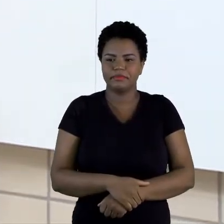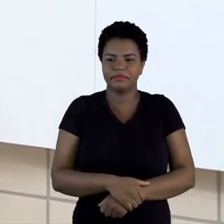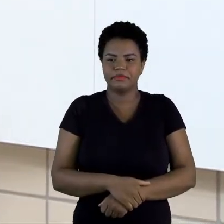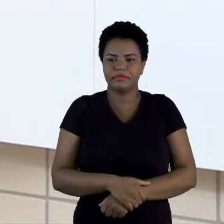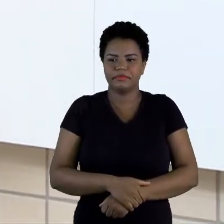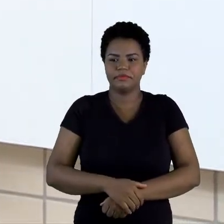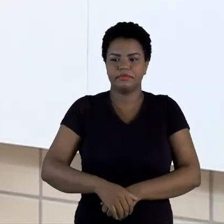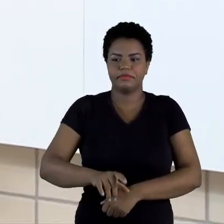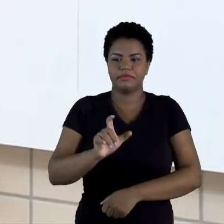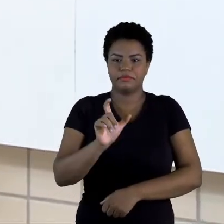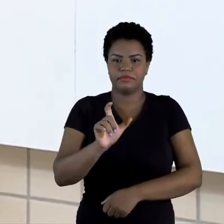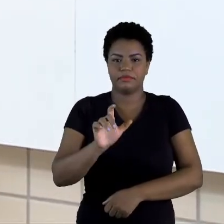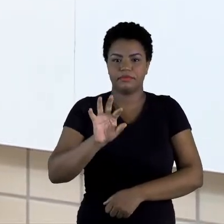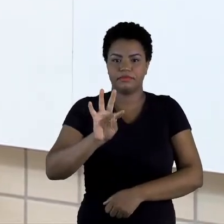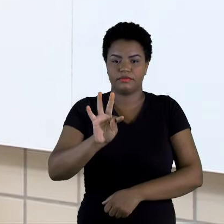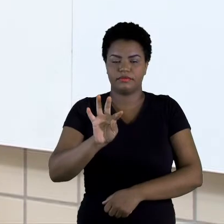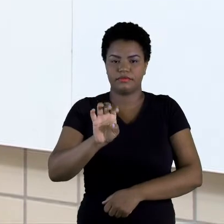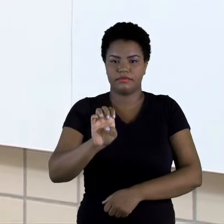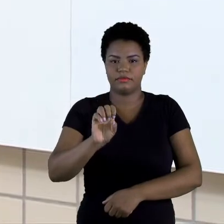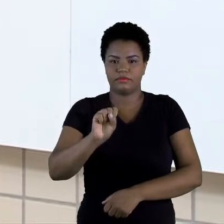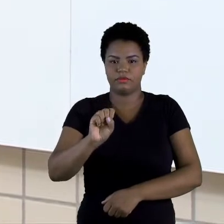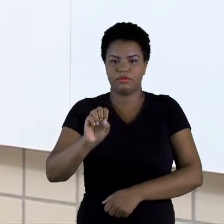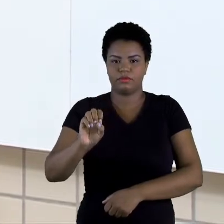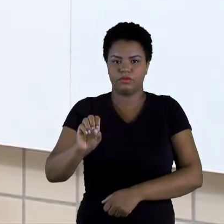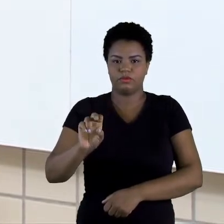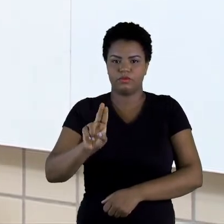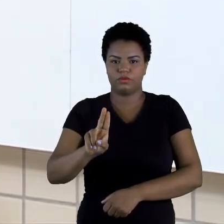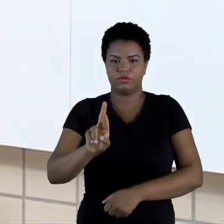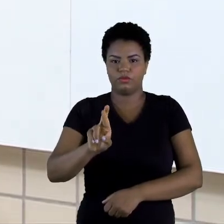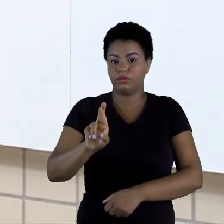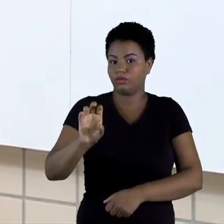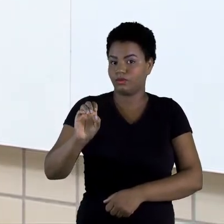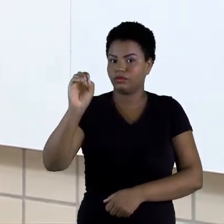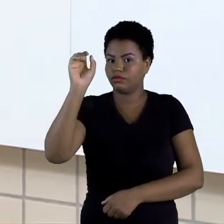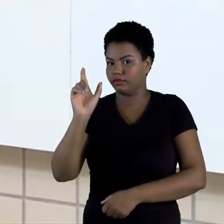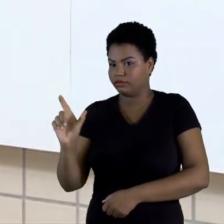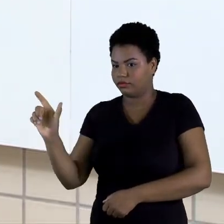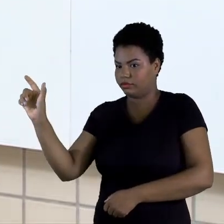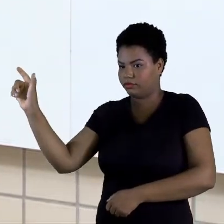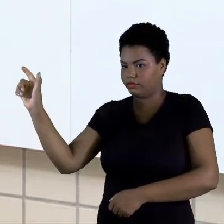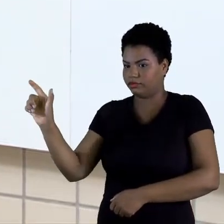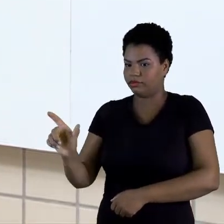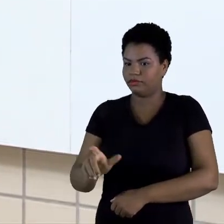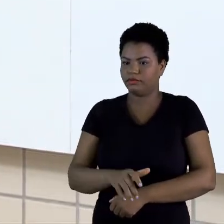palavra tesouro, certo? Tesouro, aqui.